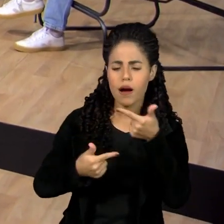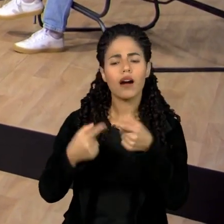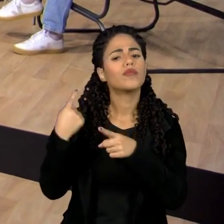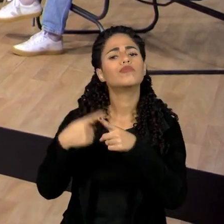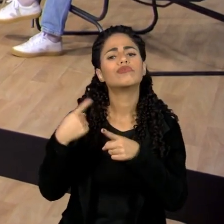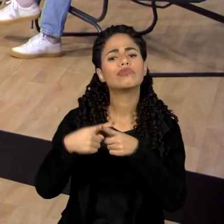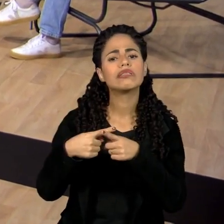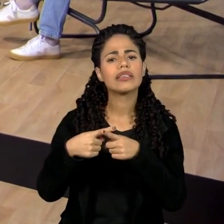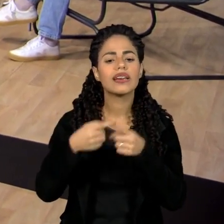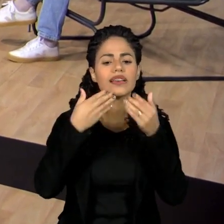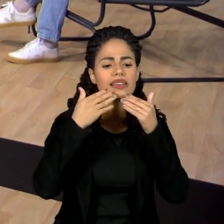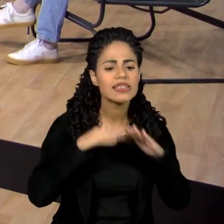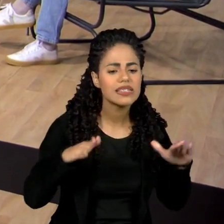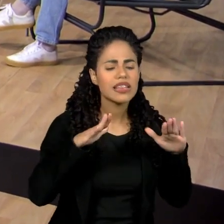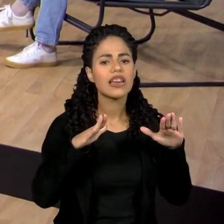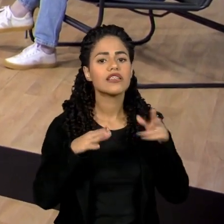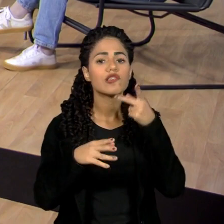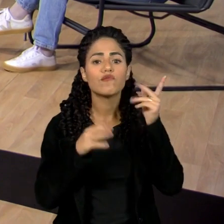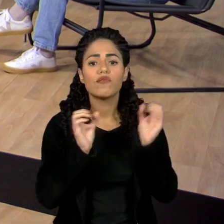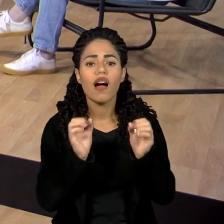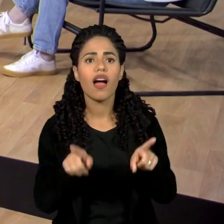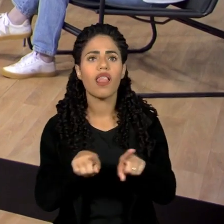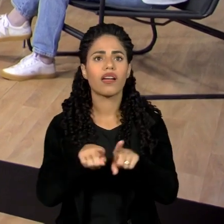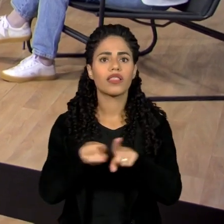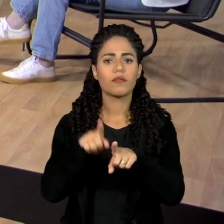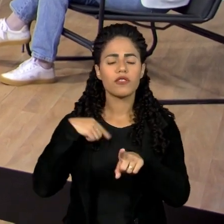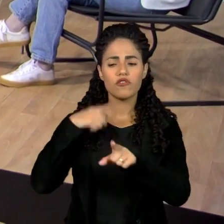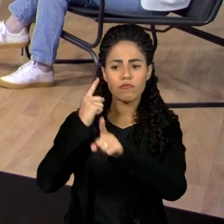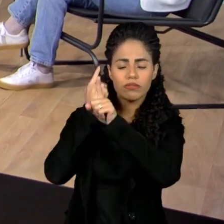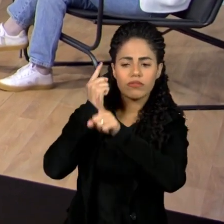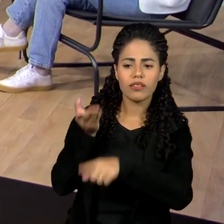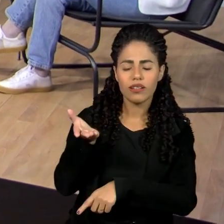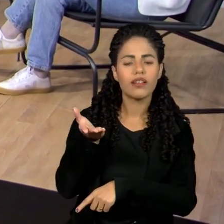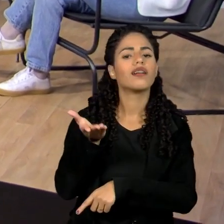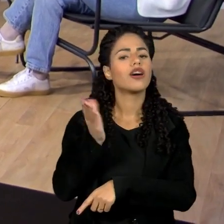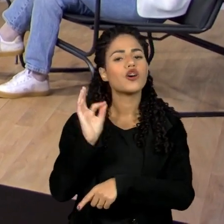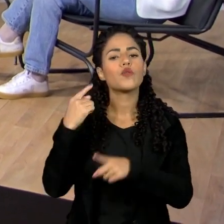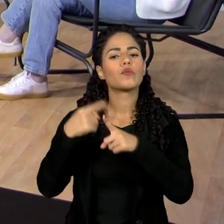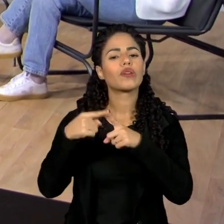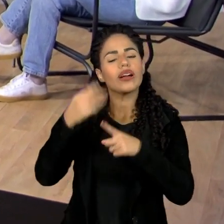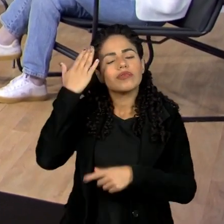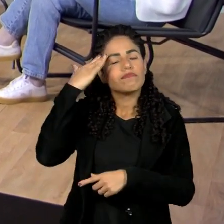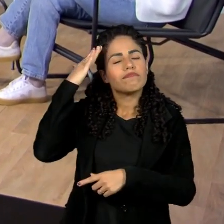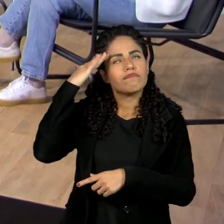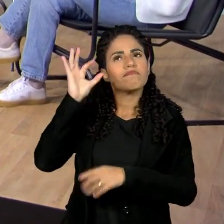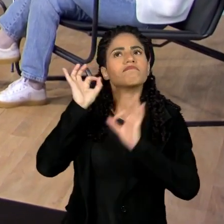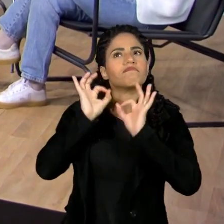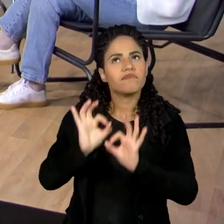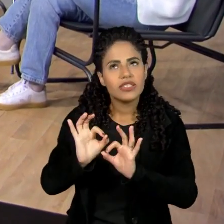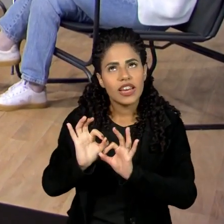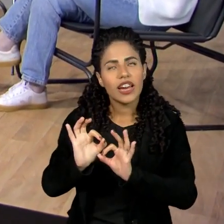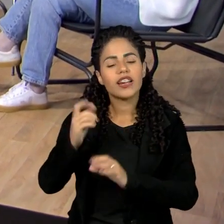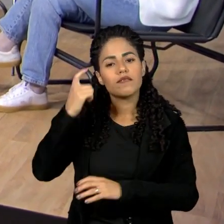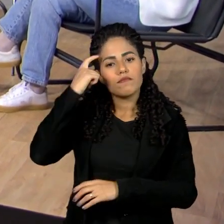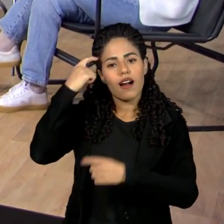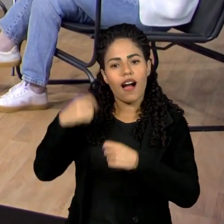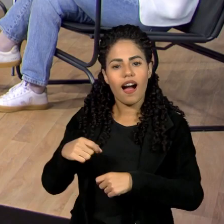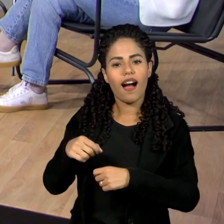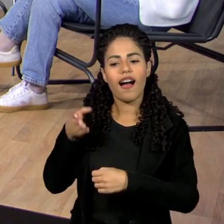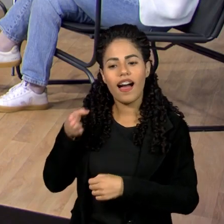crianças vão falar de Saci? Por que a gente se identifica tanto? É porque eu entendo que o Saci é um mito que